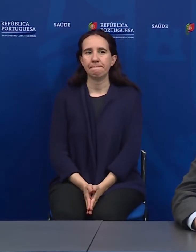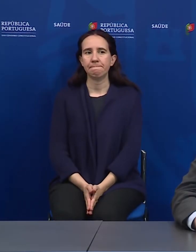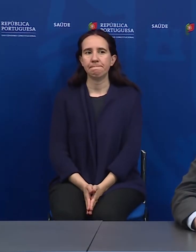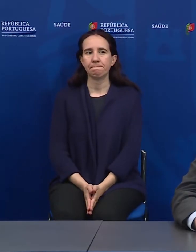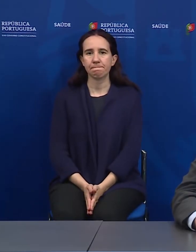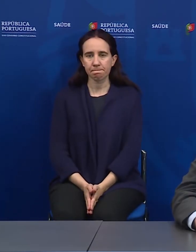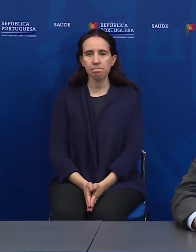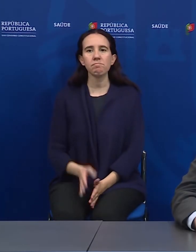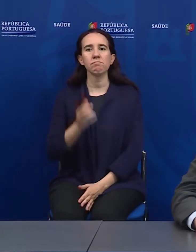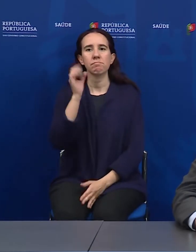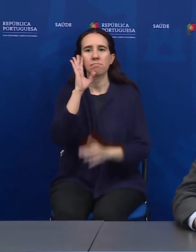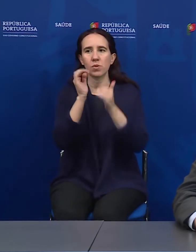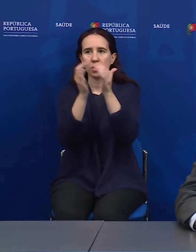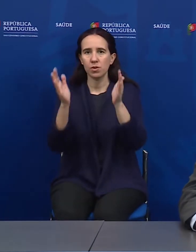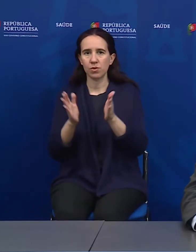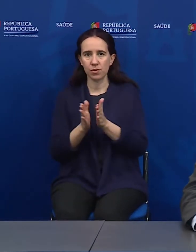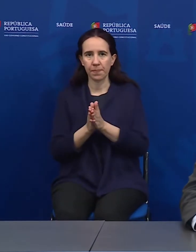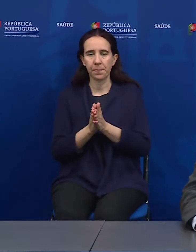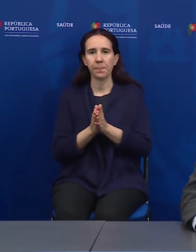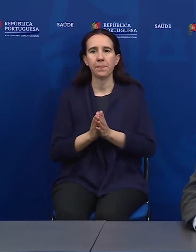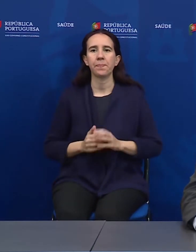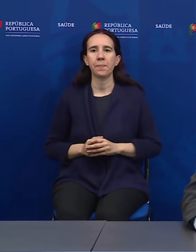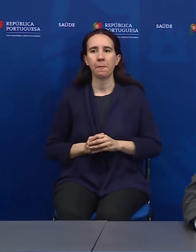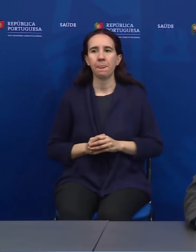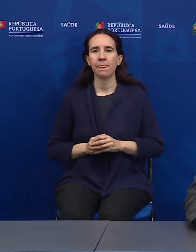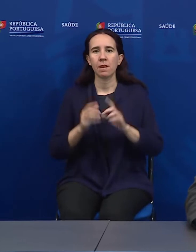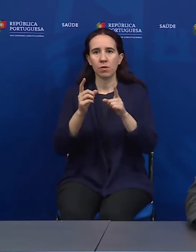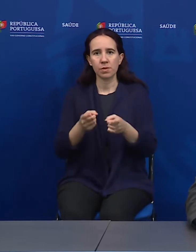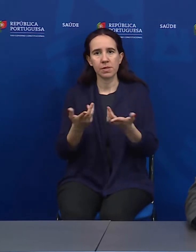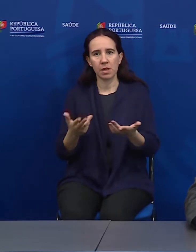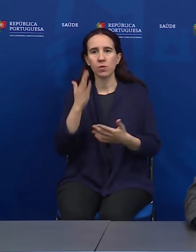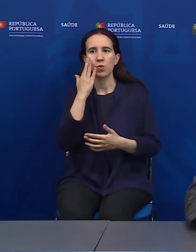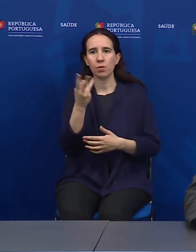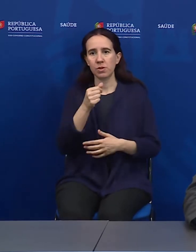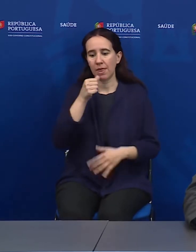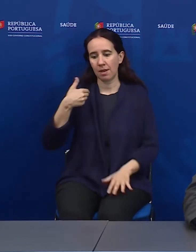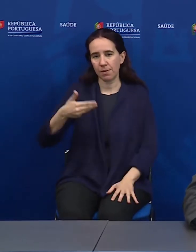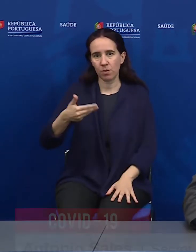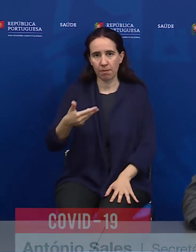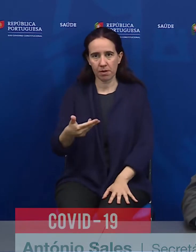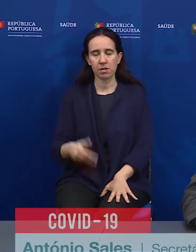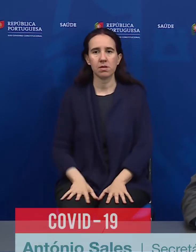Muito boa tarde a todos. Comecemos então pelos números, como habitualmente.